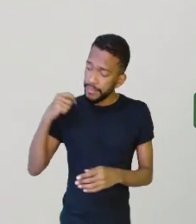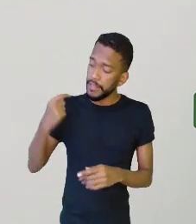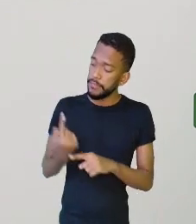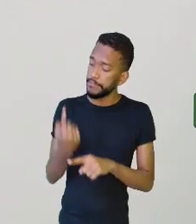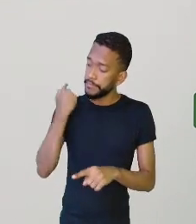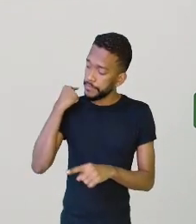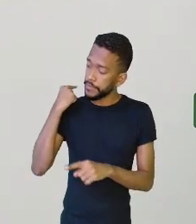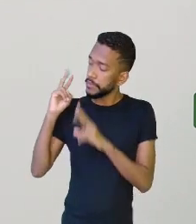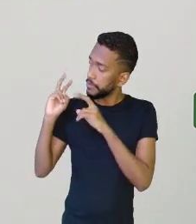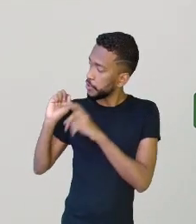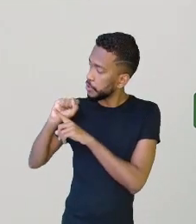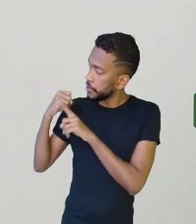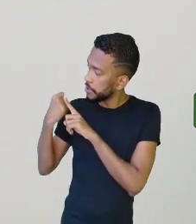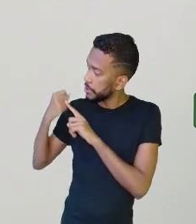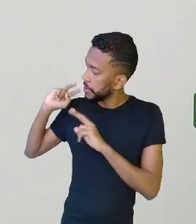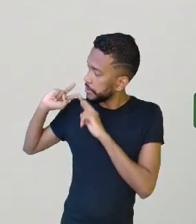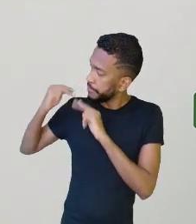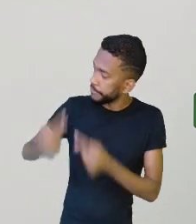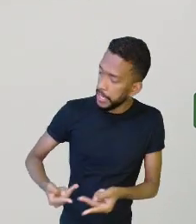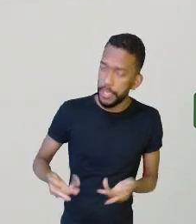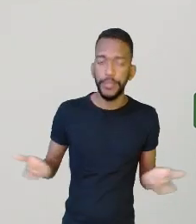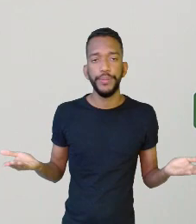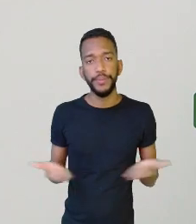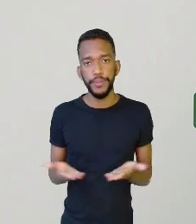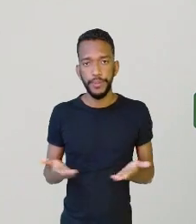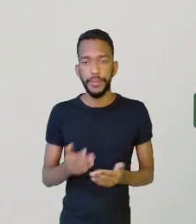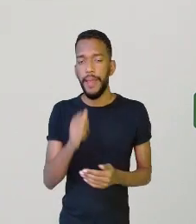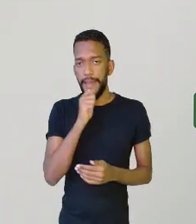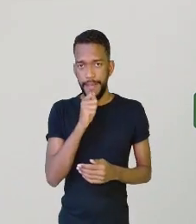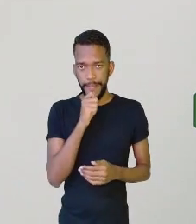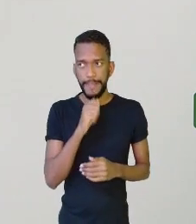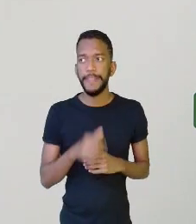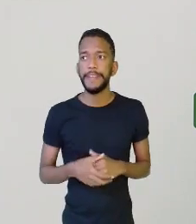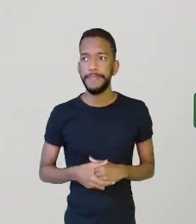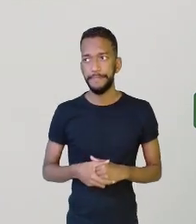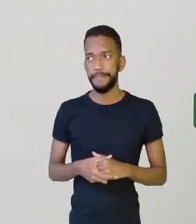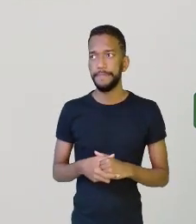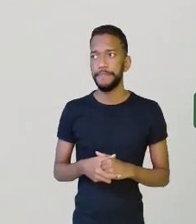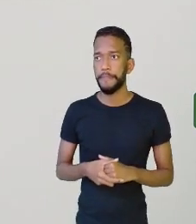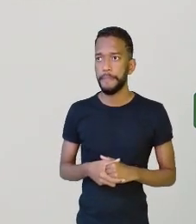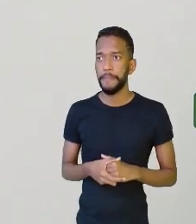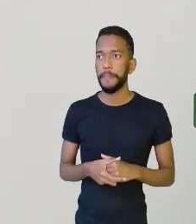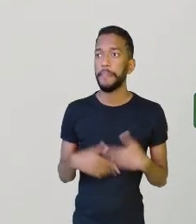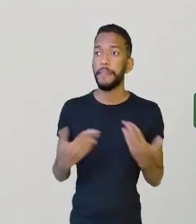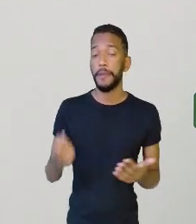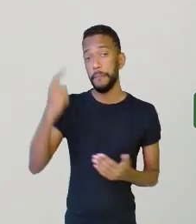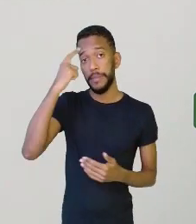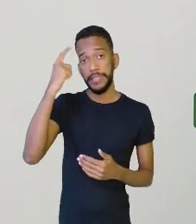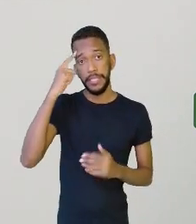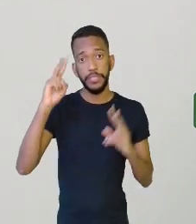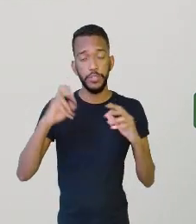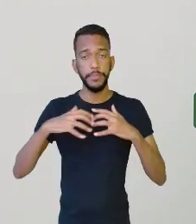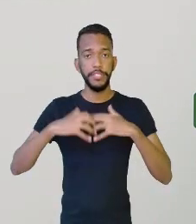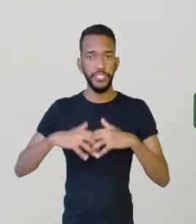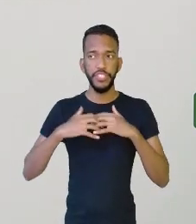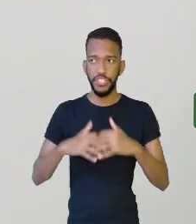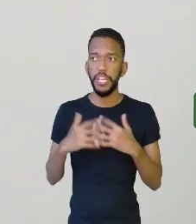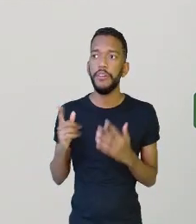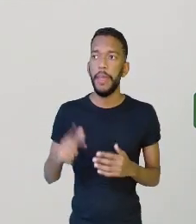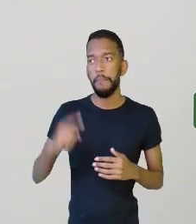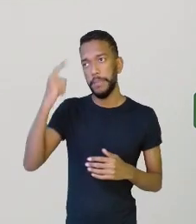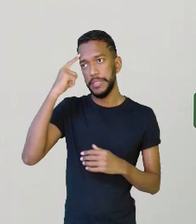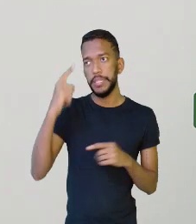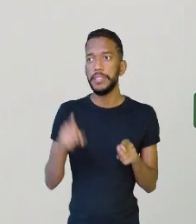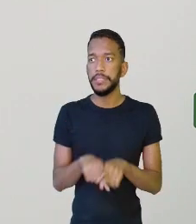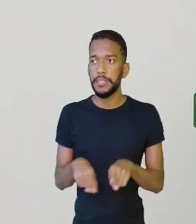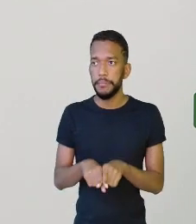uma sociedade, e aí nós temos hoje os reflexos nessa sociedade atual. Então, pensar no engenho hoje é